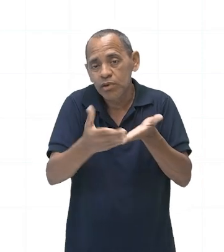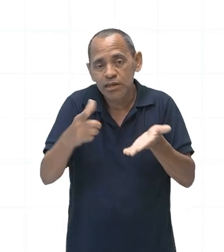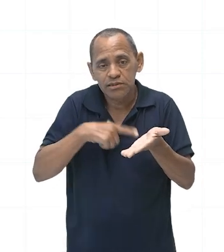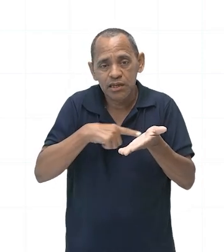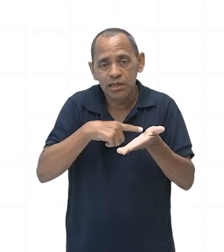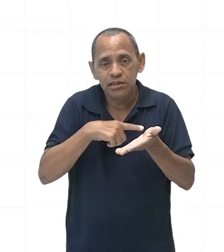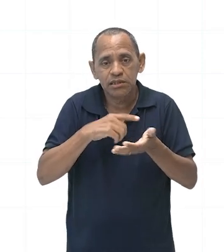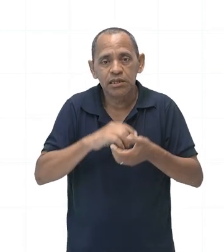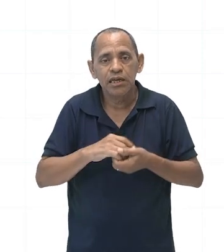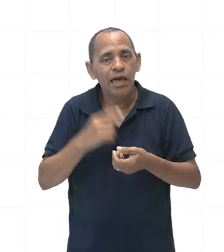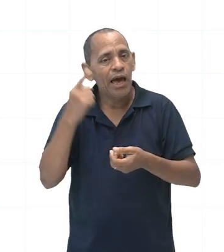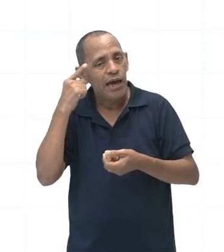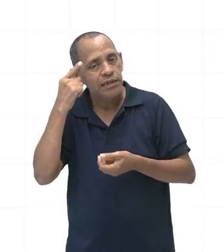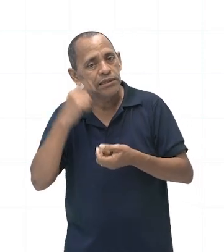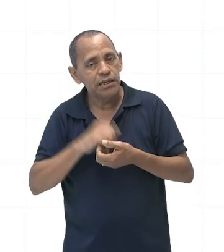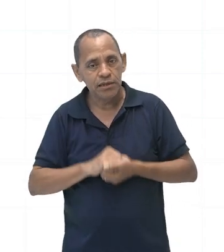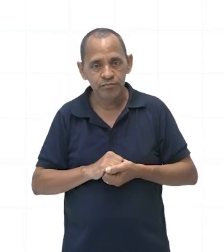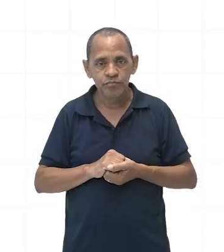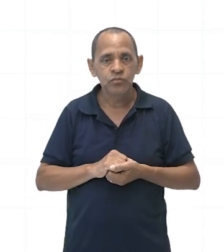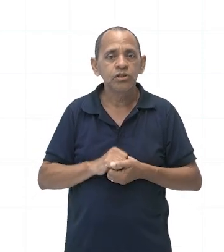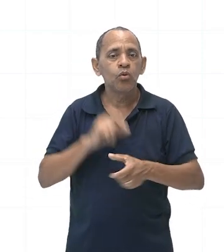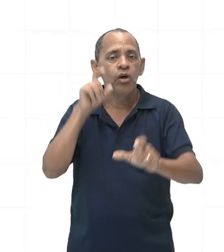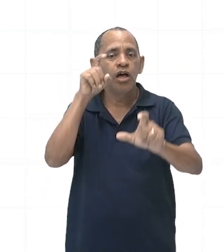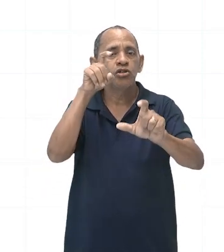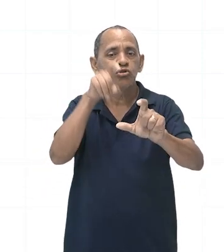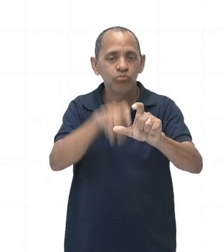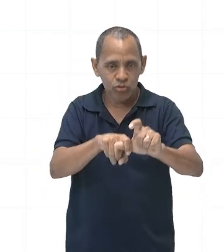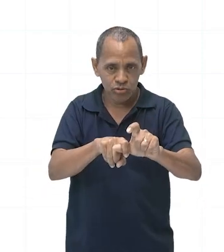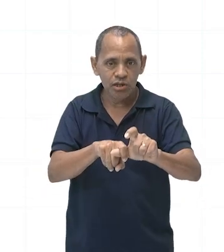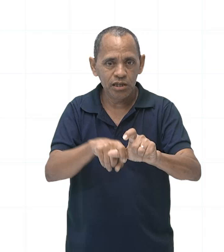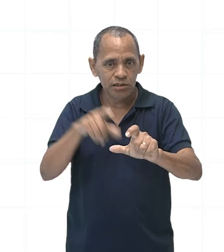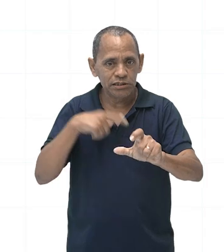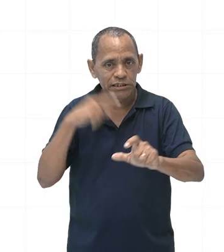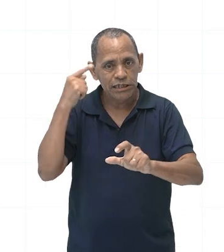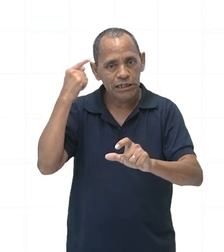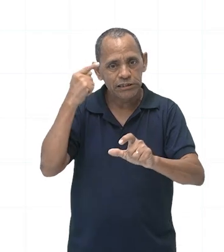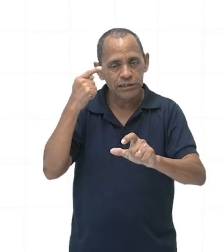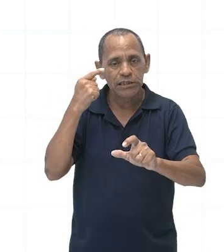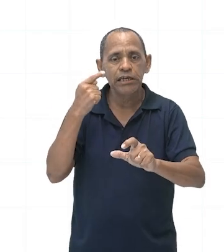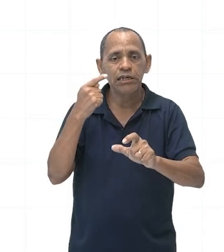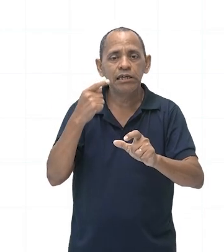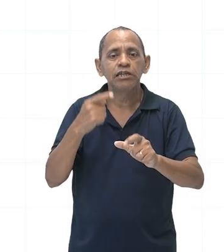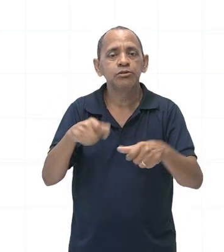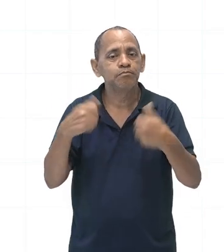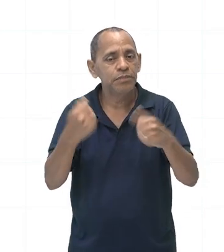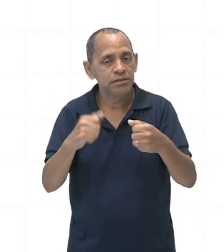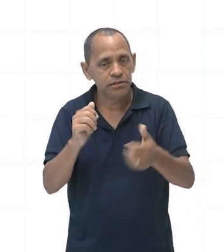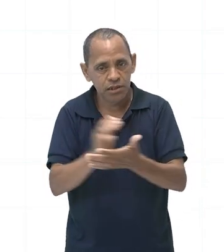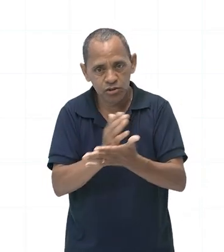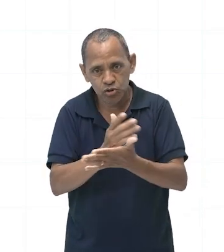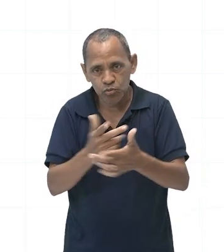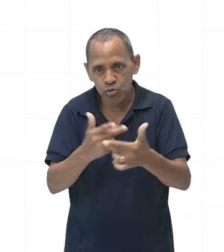subordinada. A subordinada tem essa marca que elas são iniciadas pelas conjunções. Continuando os